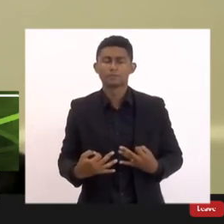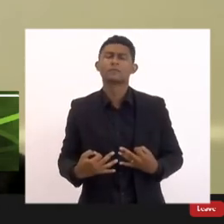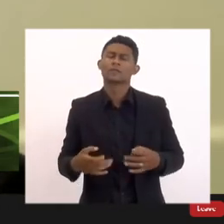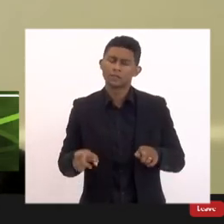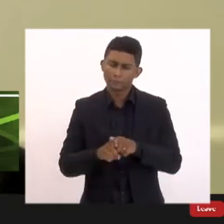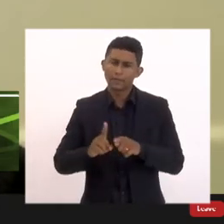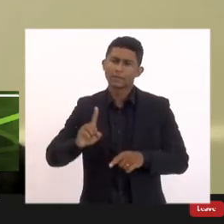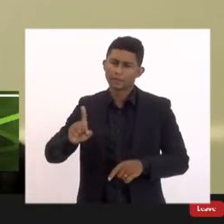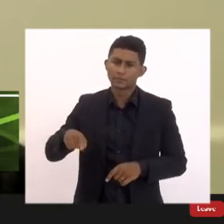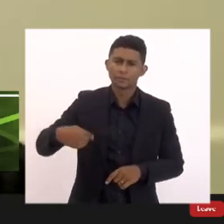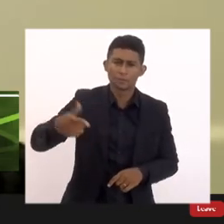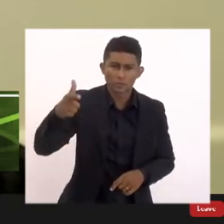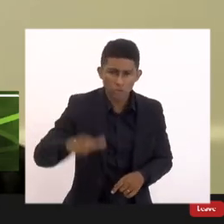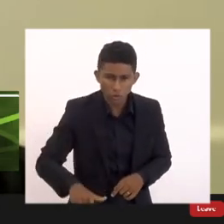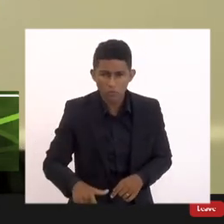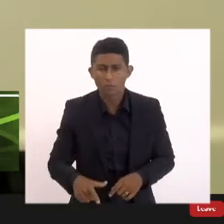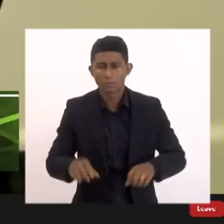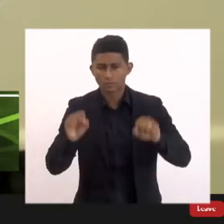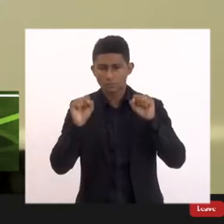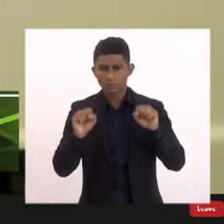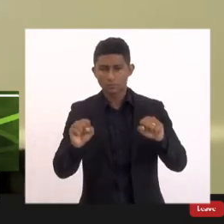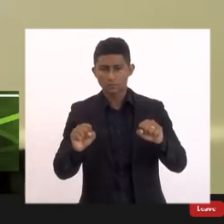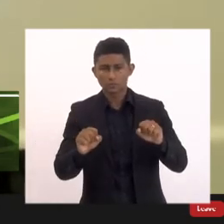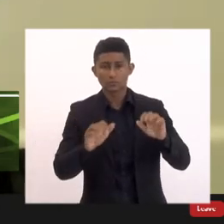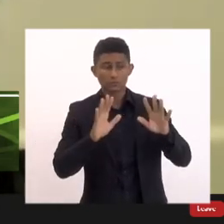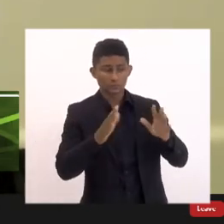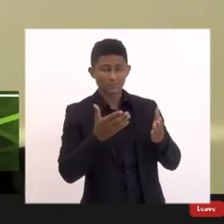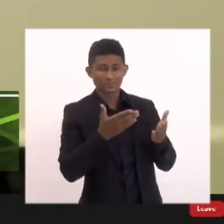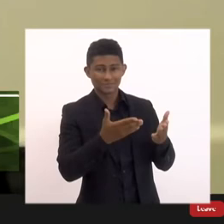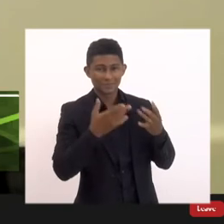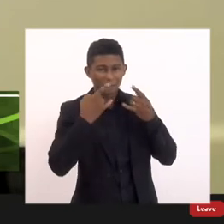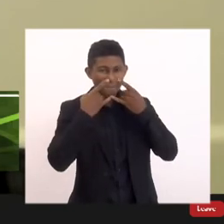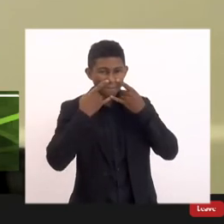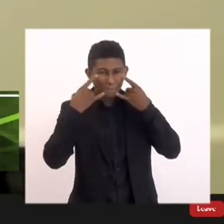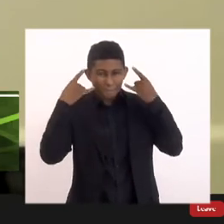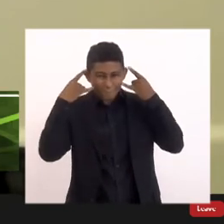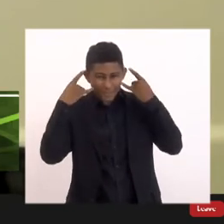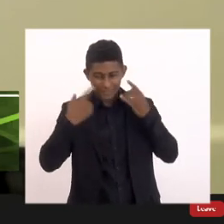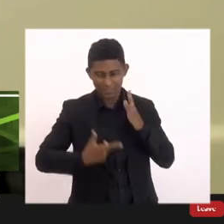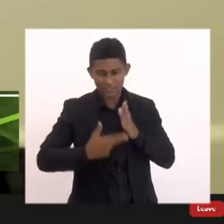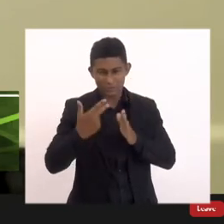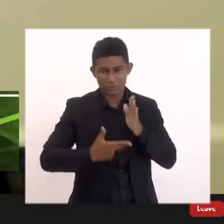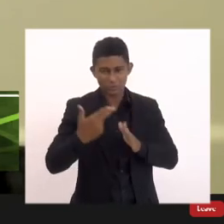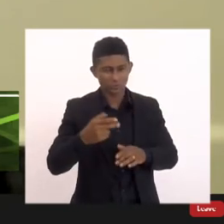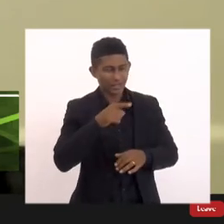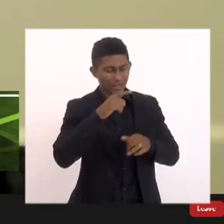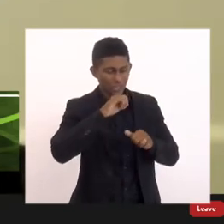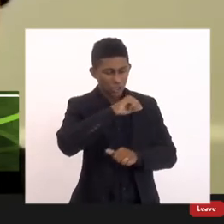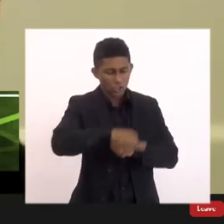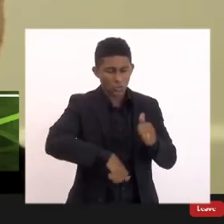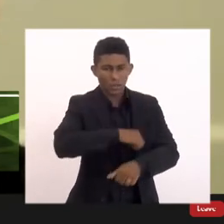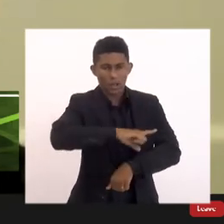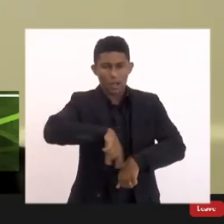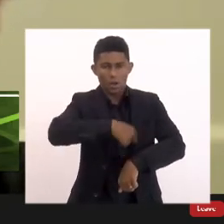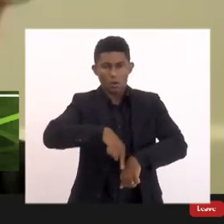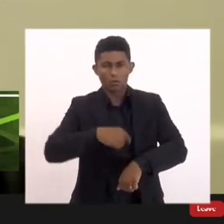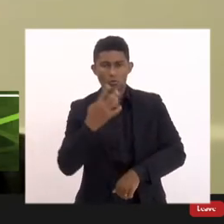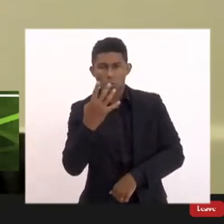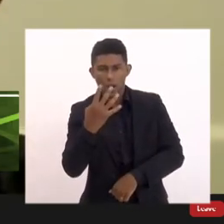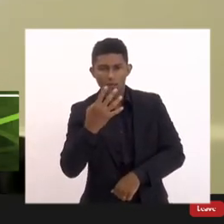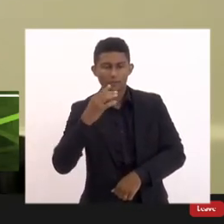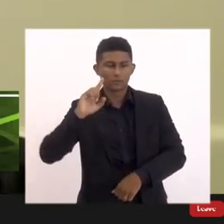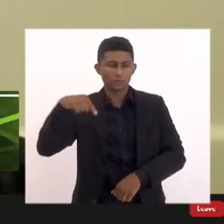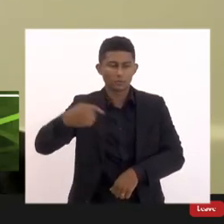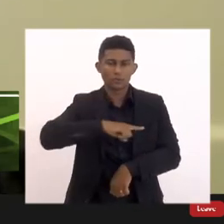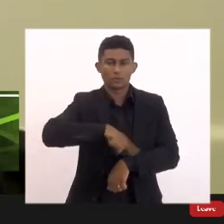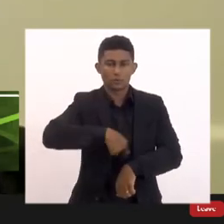máscara cirúrgica. Você pode trocar, né, de 4 em 4 horas no máximo, é o uso permitido. Então, assim, a disponibilidade é muito mais